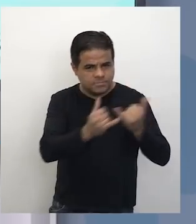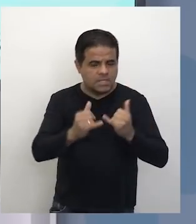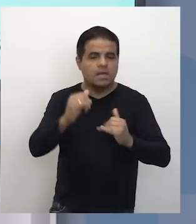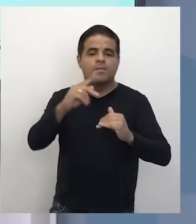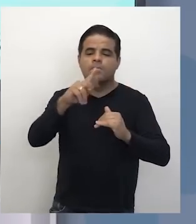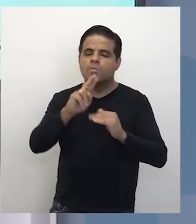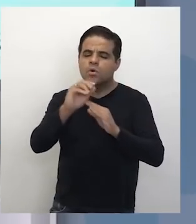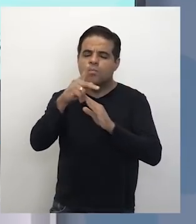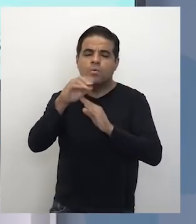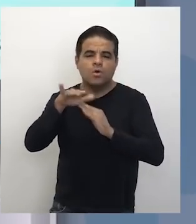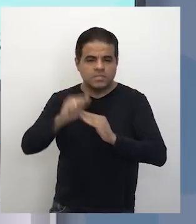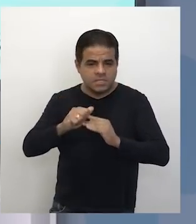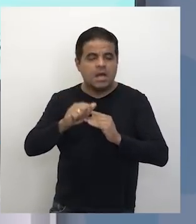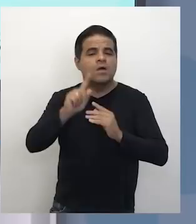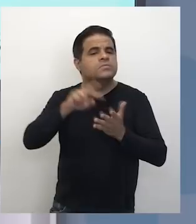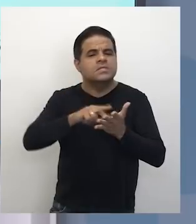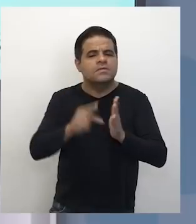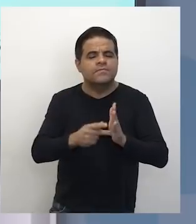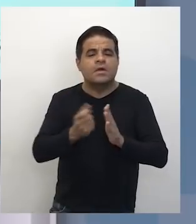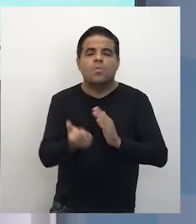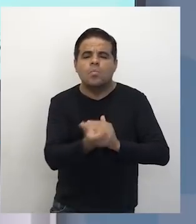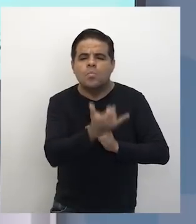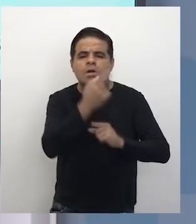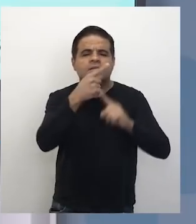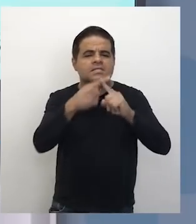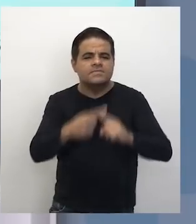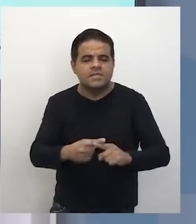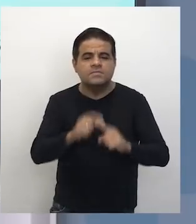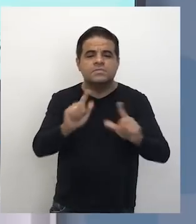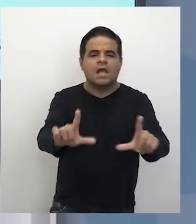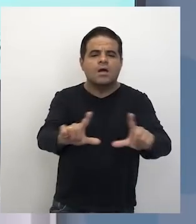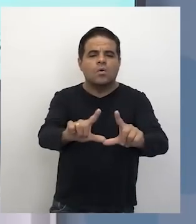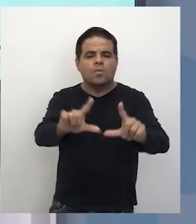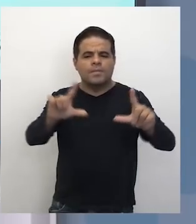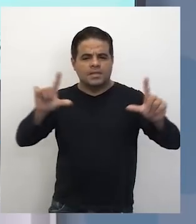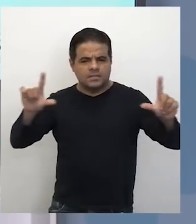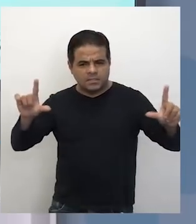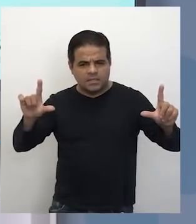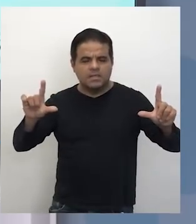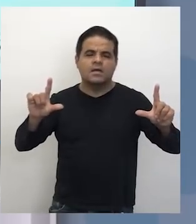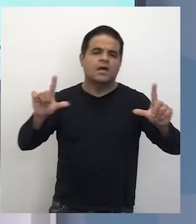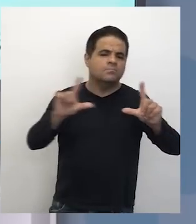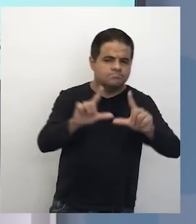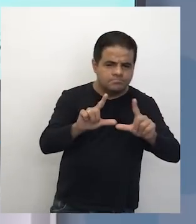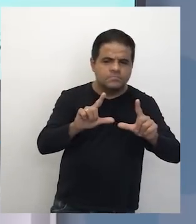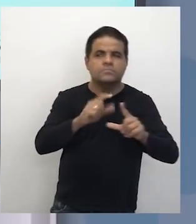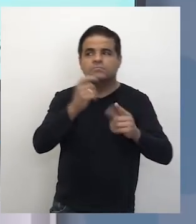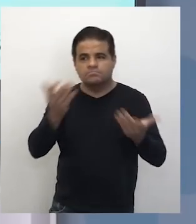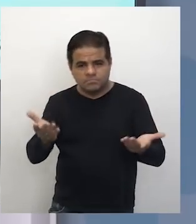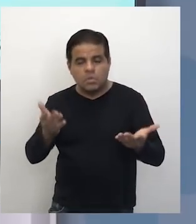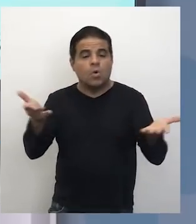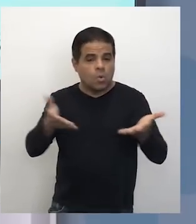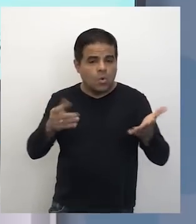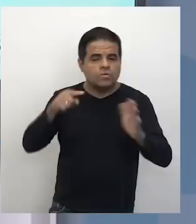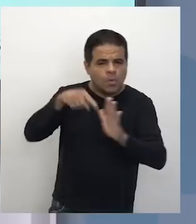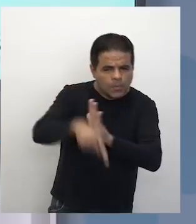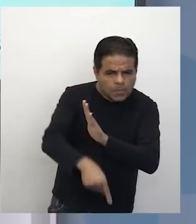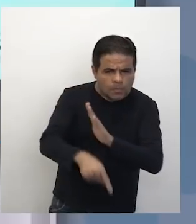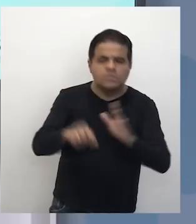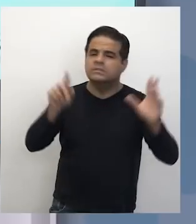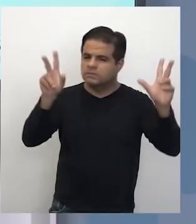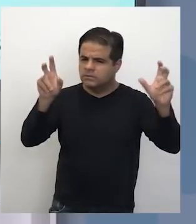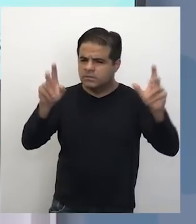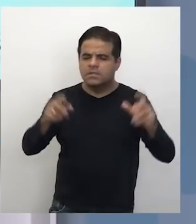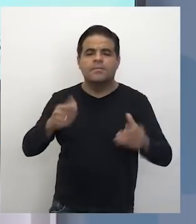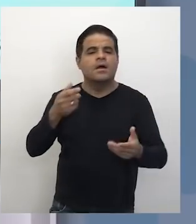quer dizer quantas vezes, né, você está aumentando ou não um lado, que seja, tá bom? E hoje a gente vai aprofundar um pouquinho. Nós,